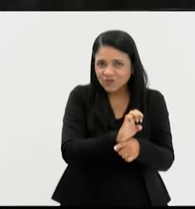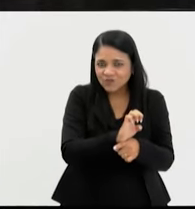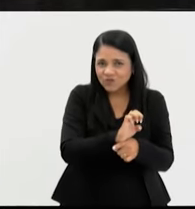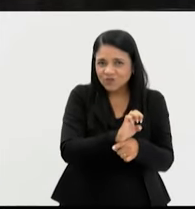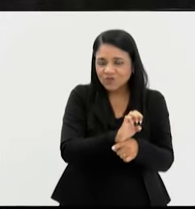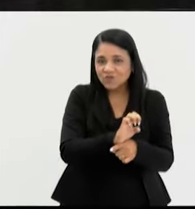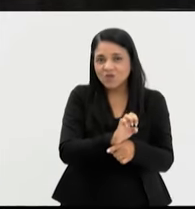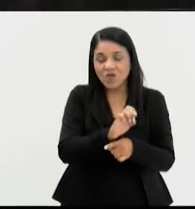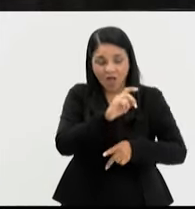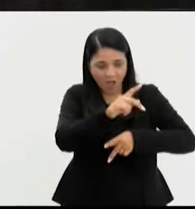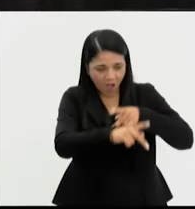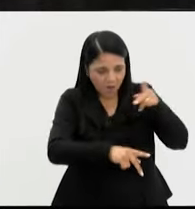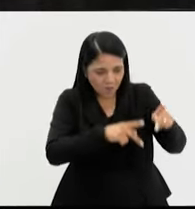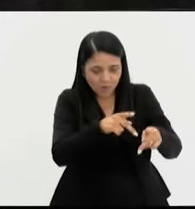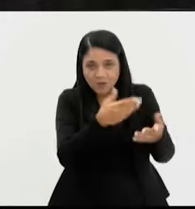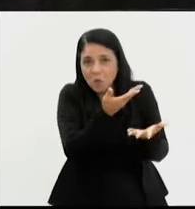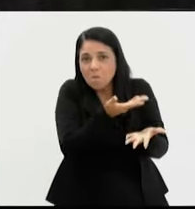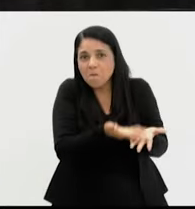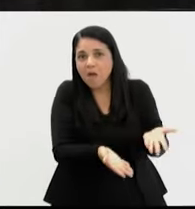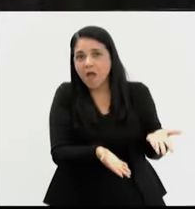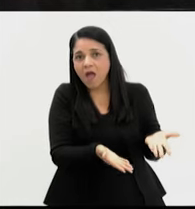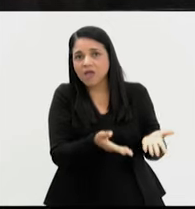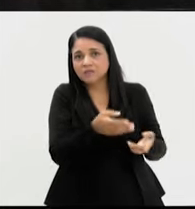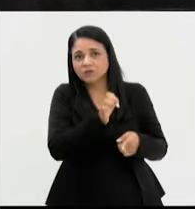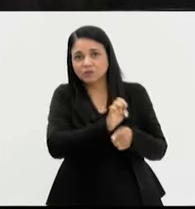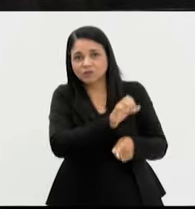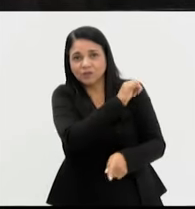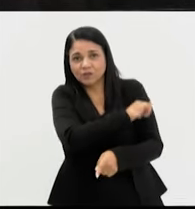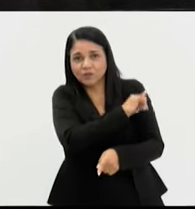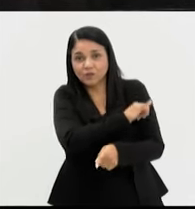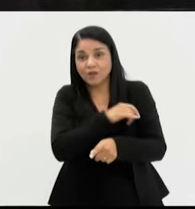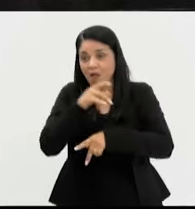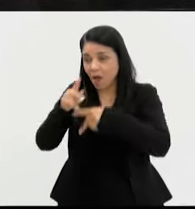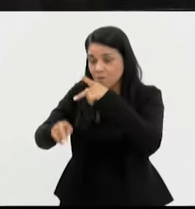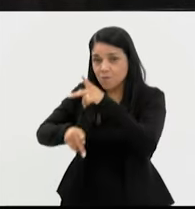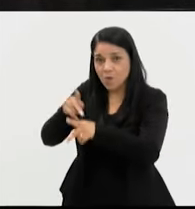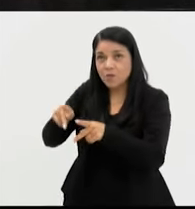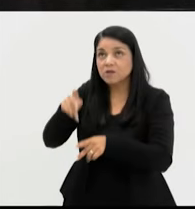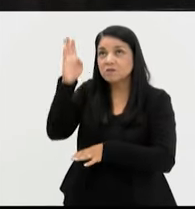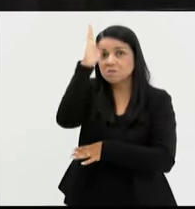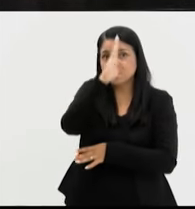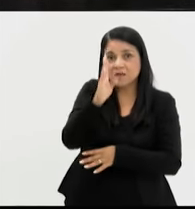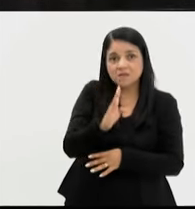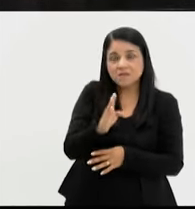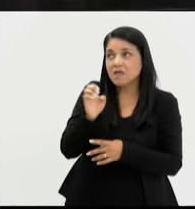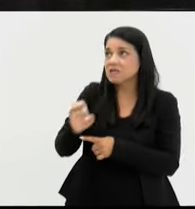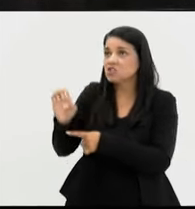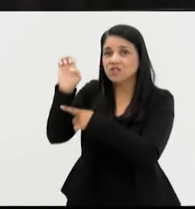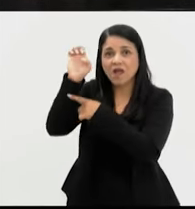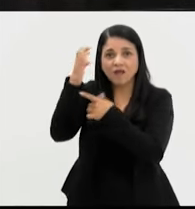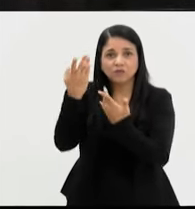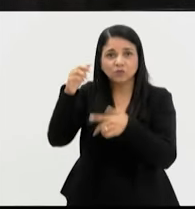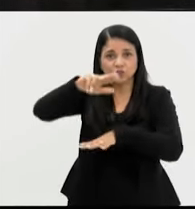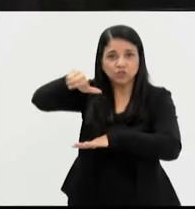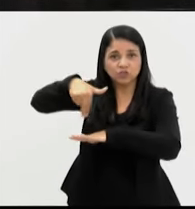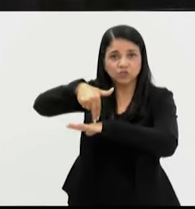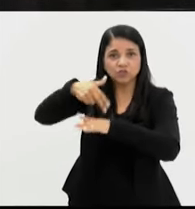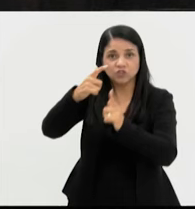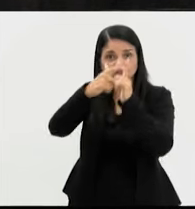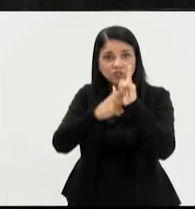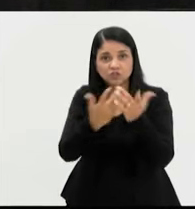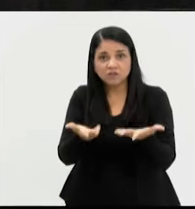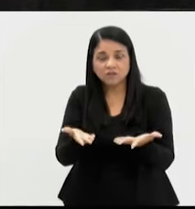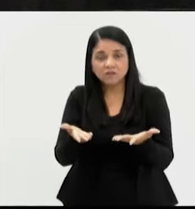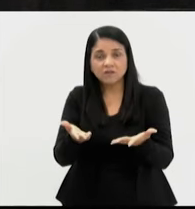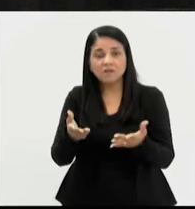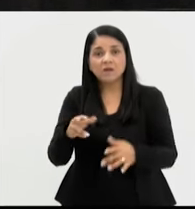a população Fluminense no caso do Rio de Janeiro e a população brasileira como um todo aí a união vai dizer o